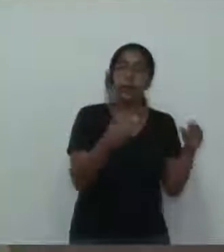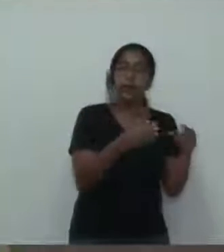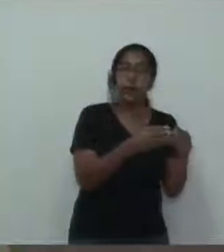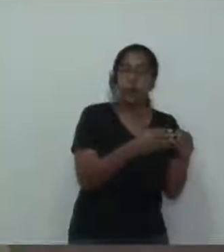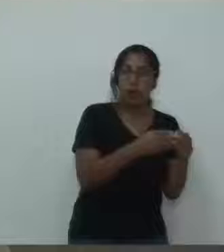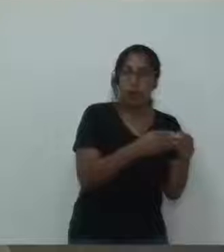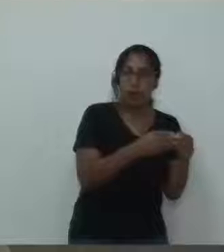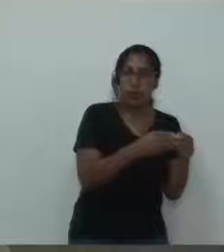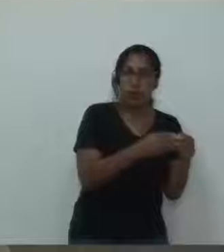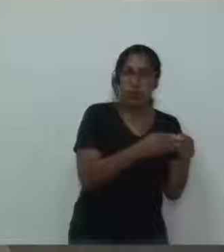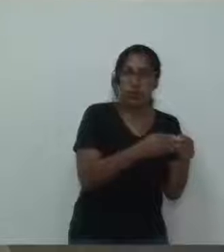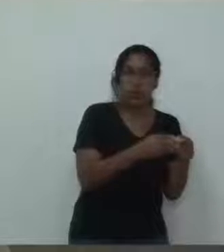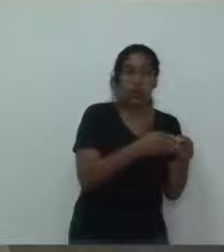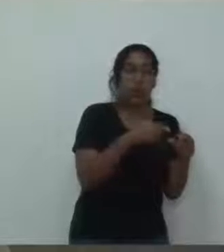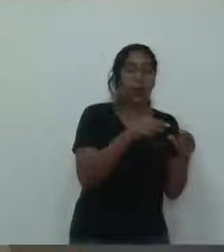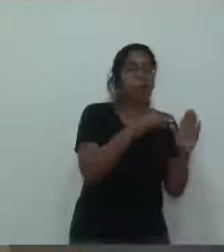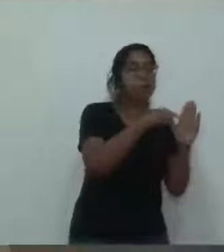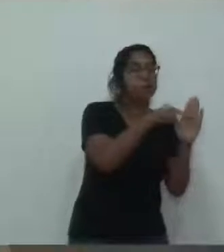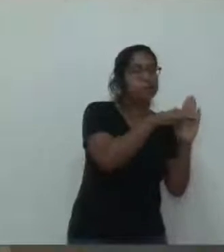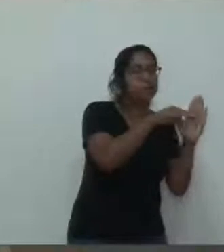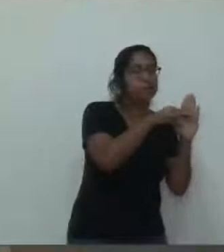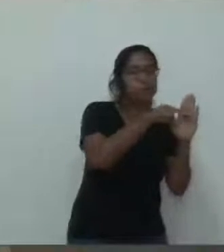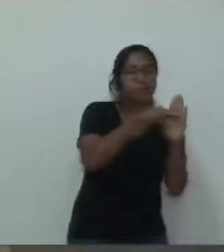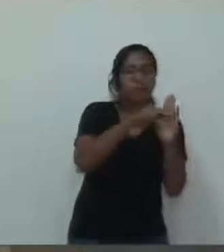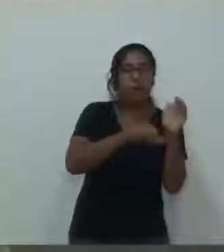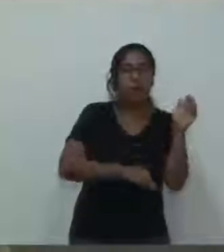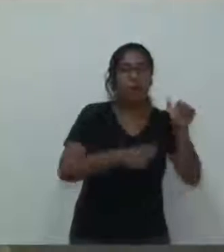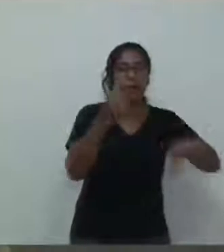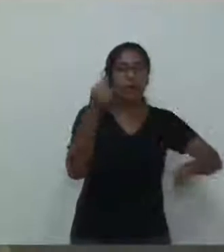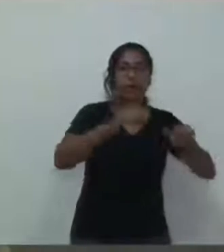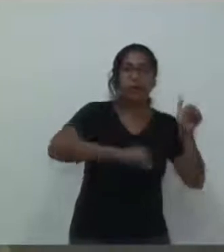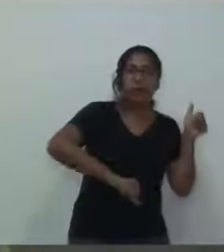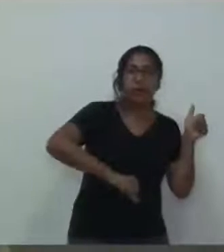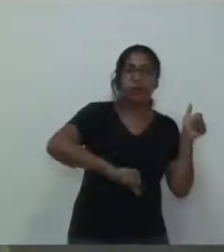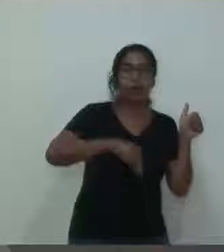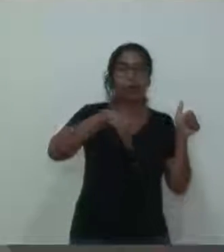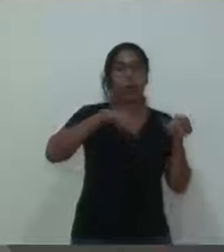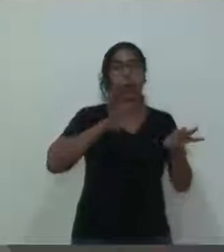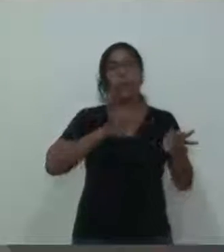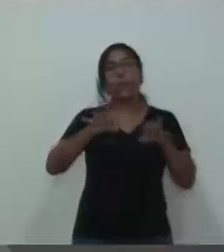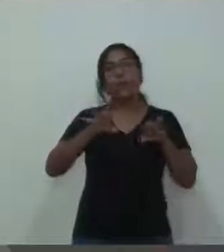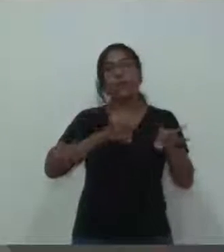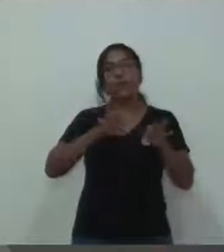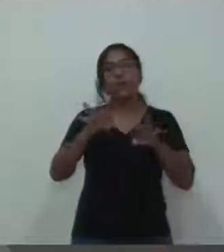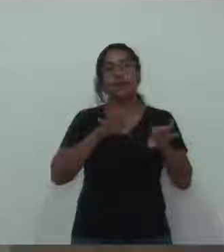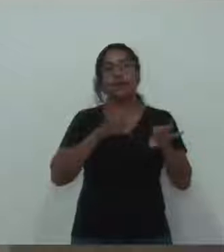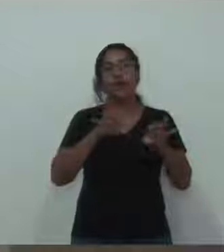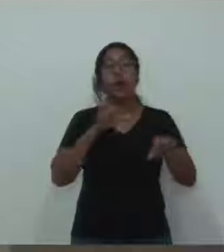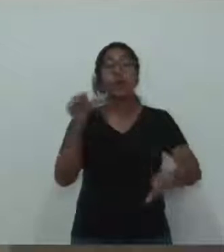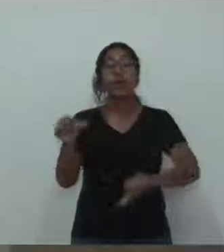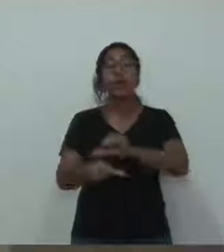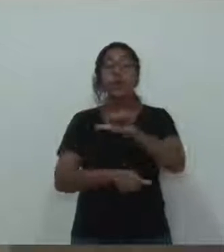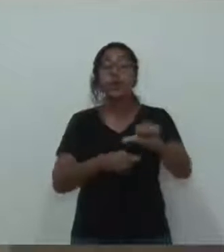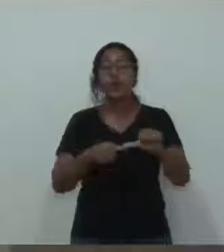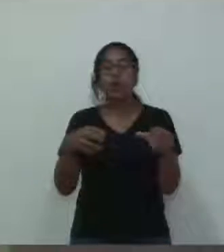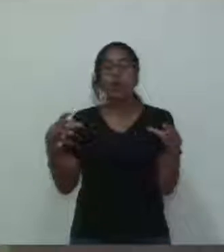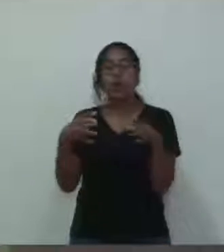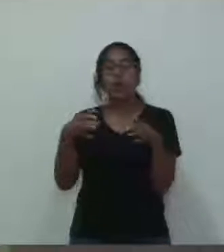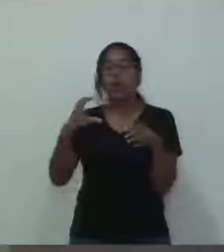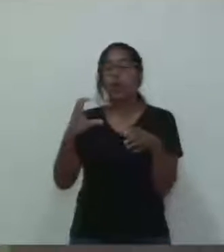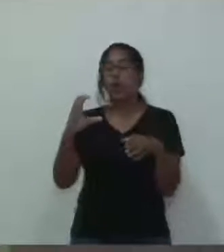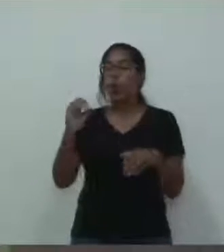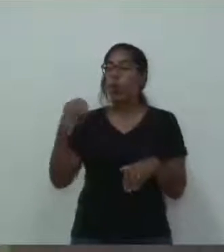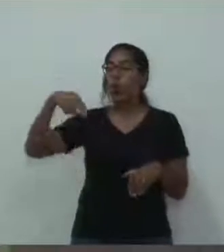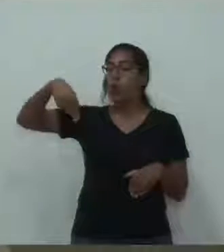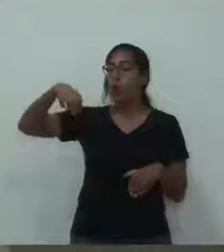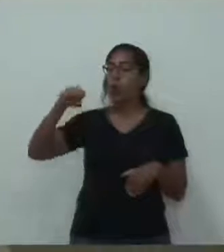para fazer a avaliação, a reavaliação desse plano, foi mudado para conselho, até a pedido,